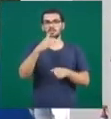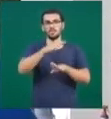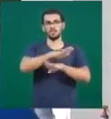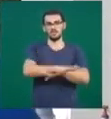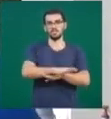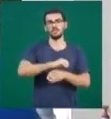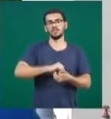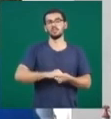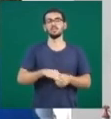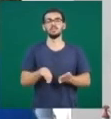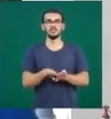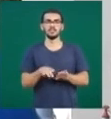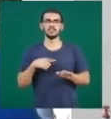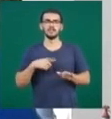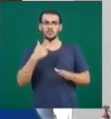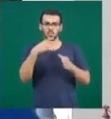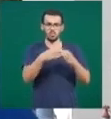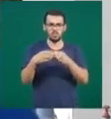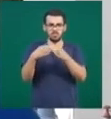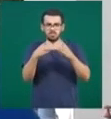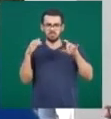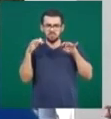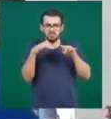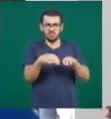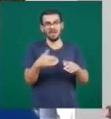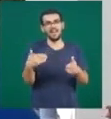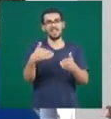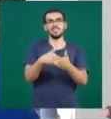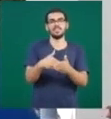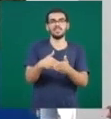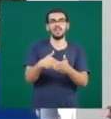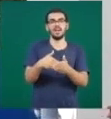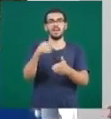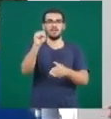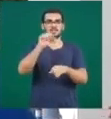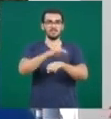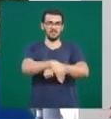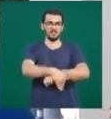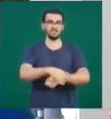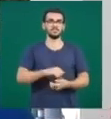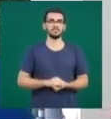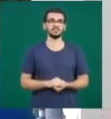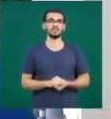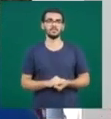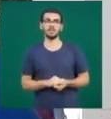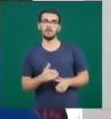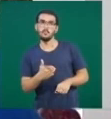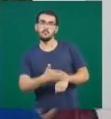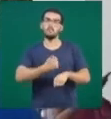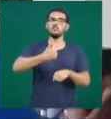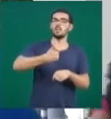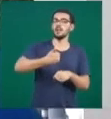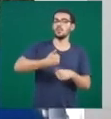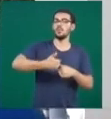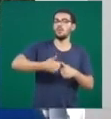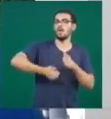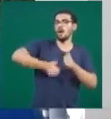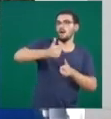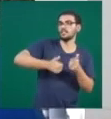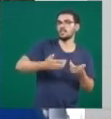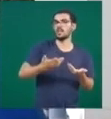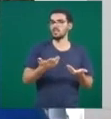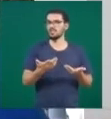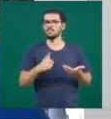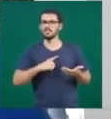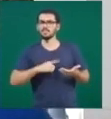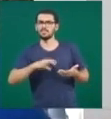das atléticas e vai até as 20. Para encerrar, os melhores atletas e times serão premiados ao final da competição?